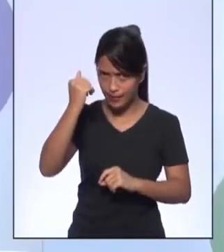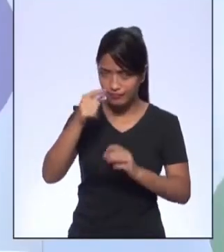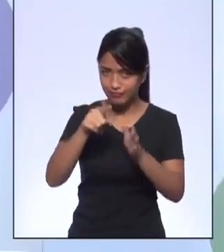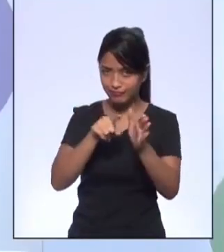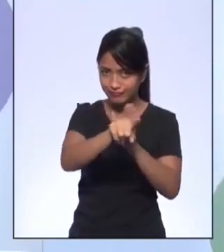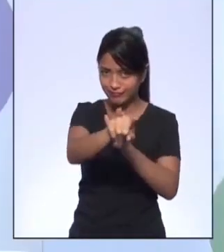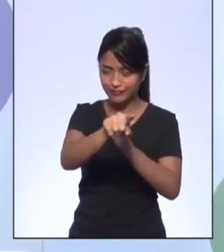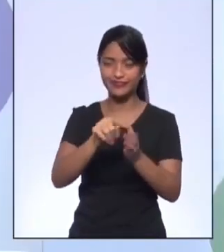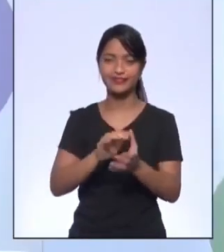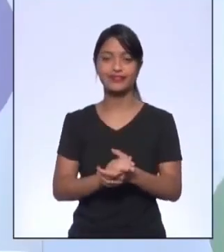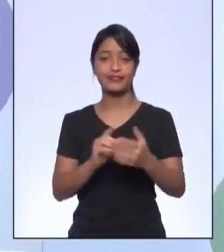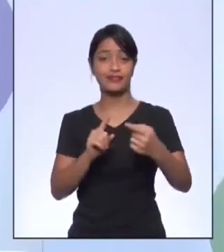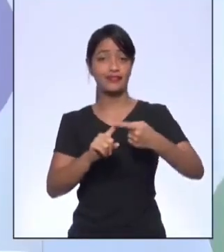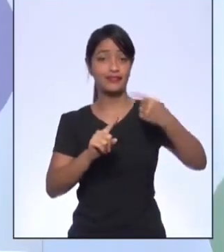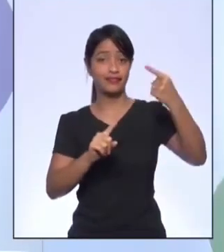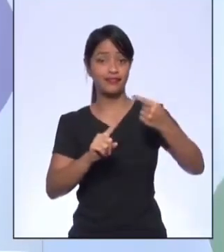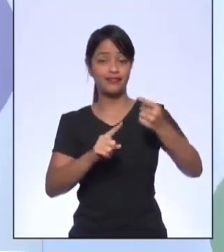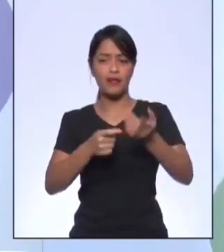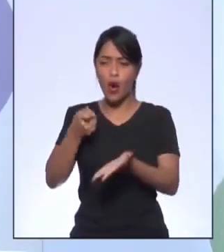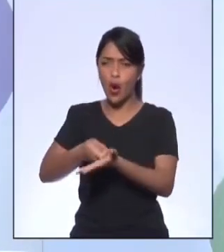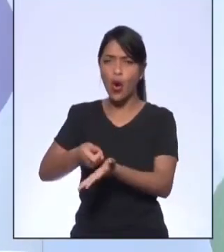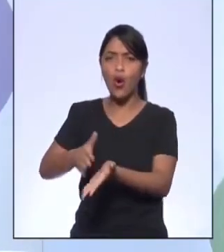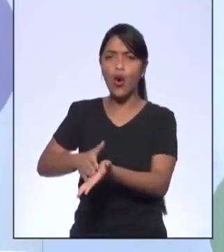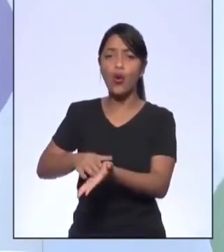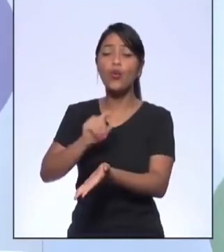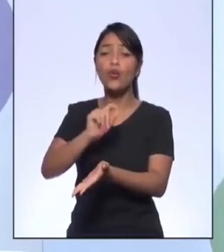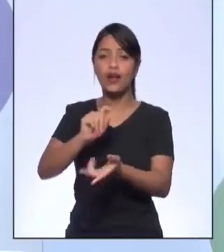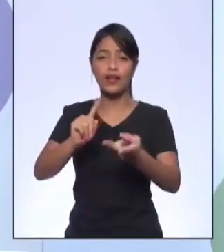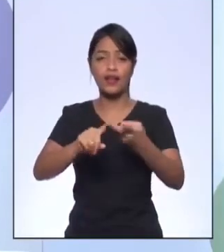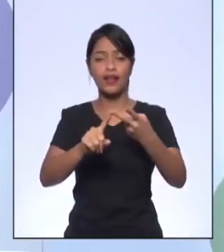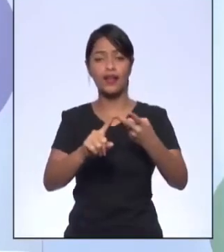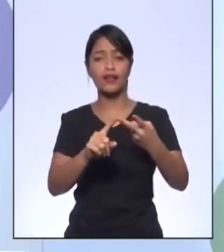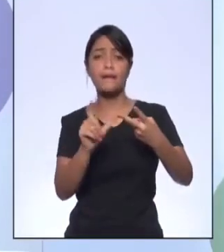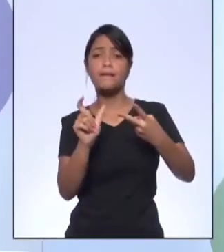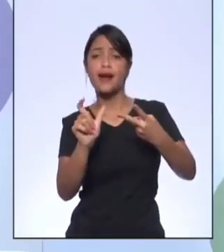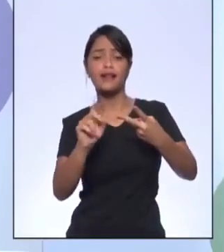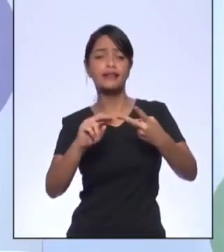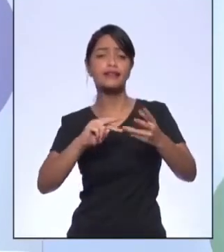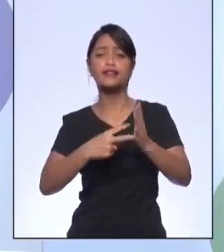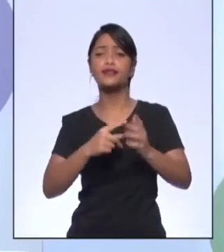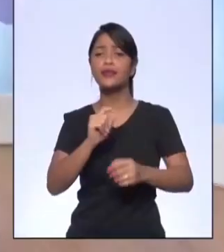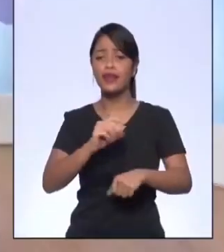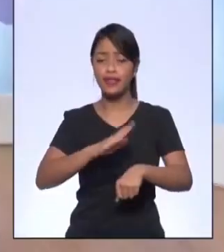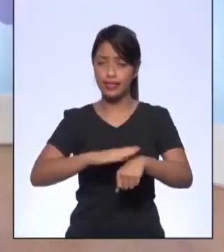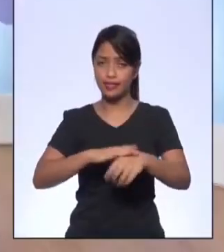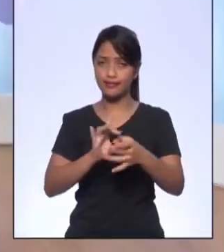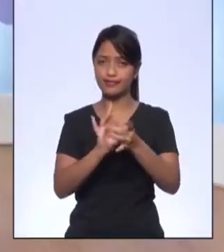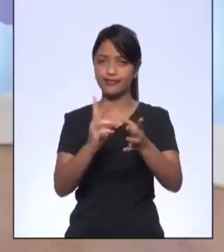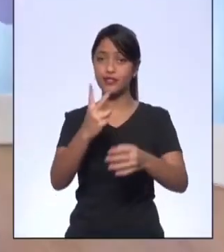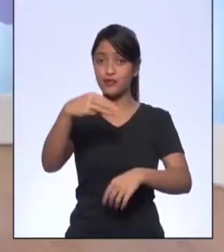reivindicações e o que significa recrudescer? Vamos lá? 2 minutos.